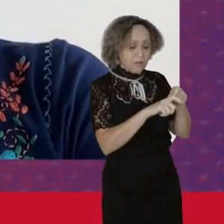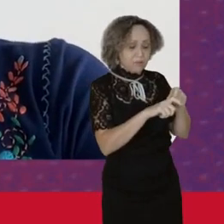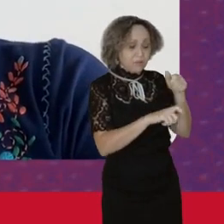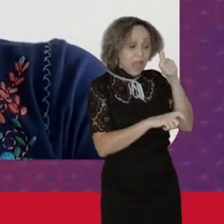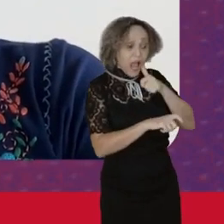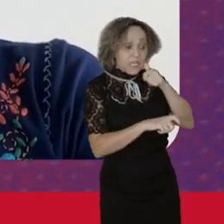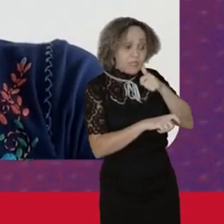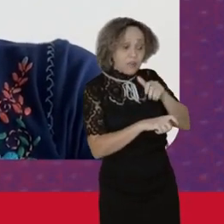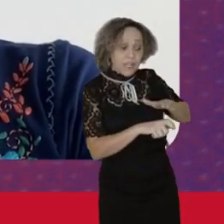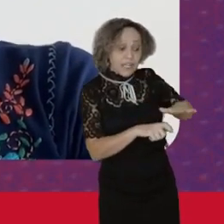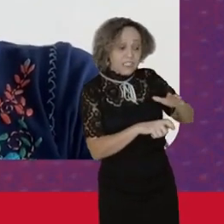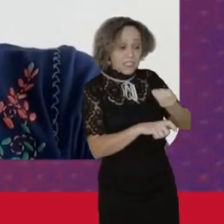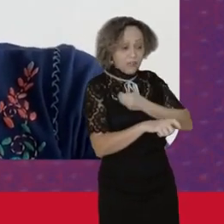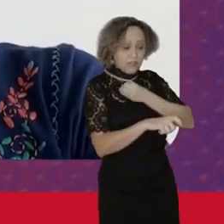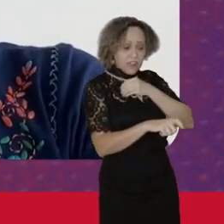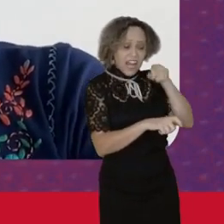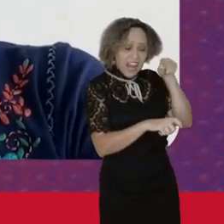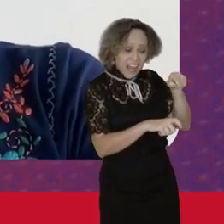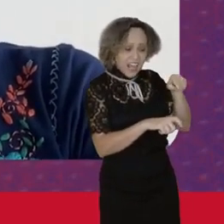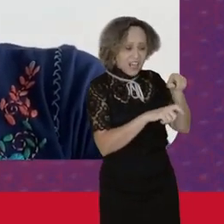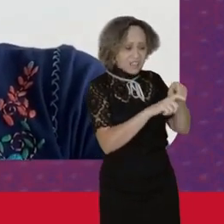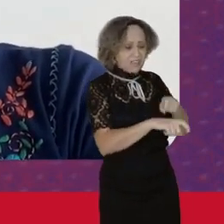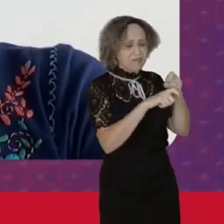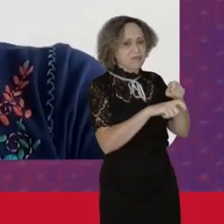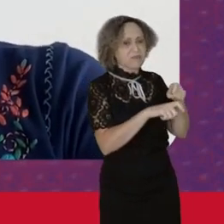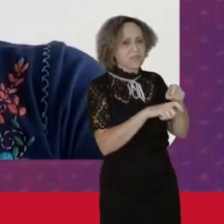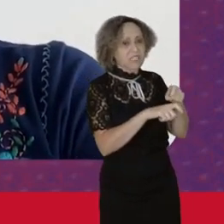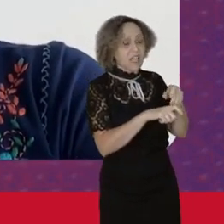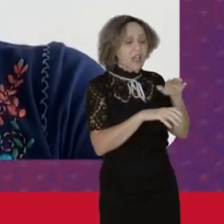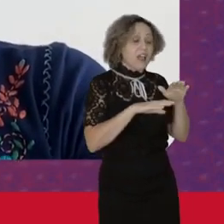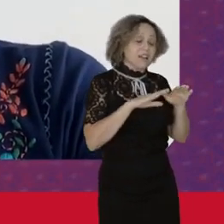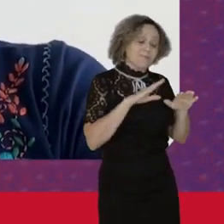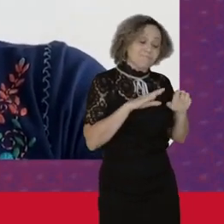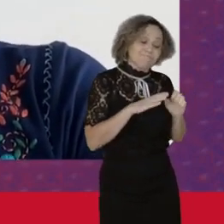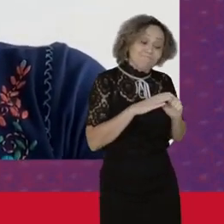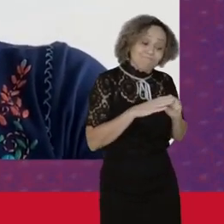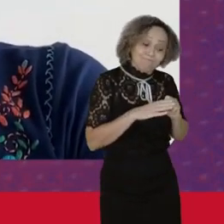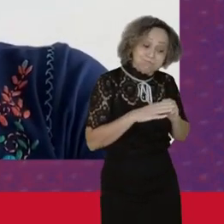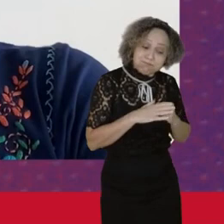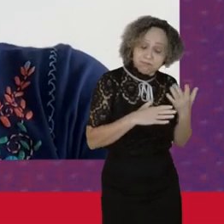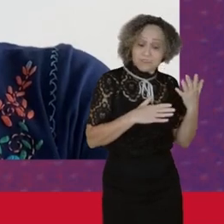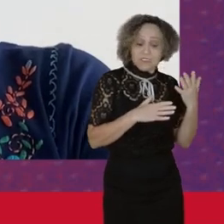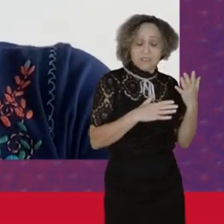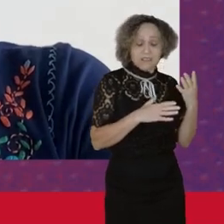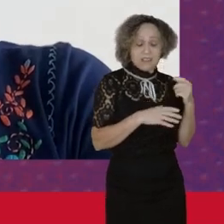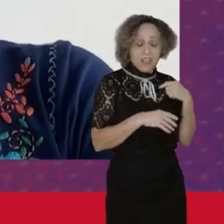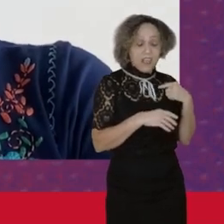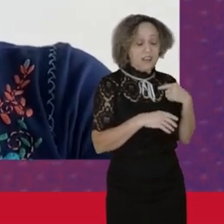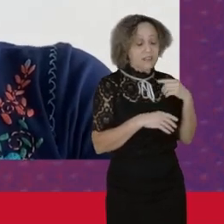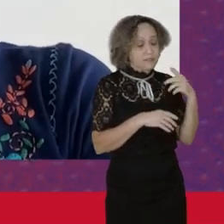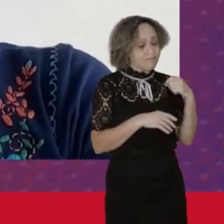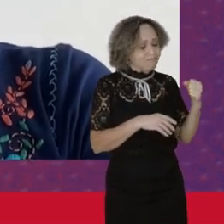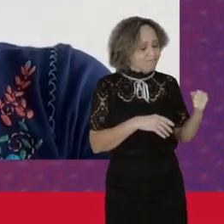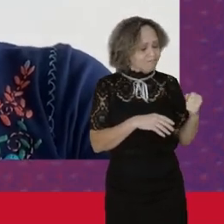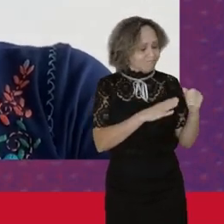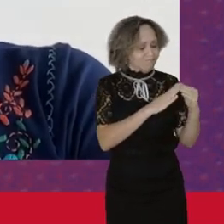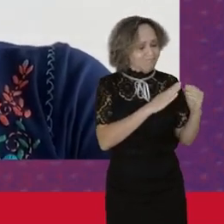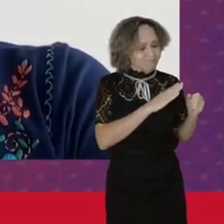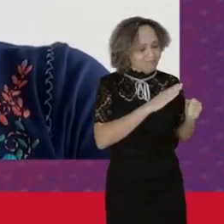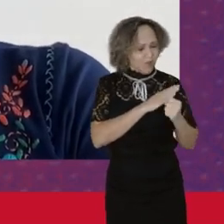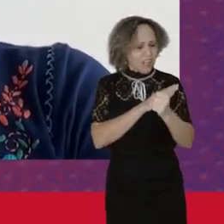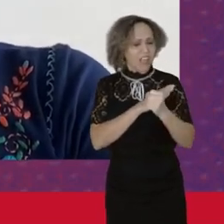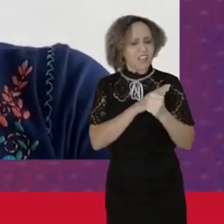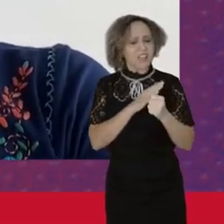habitam o espaço urbano quase sempre se deslocam de suas residências para o seu local de trabalho, tendo